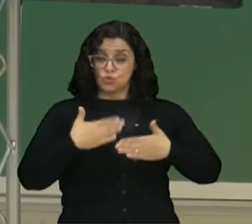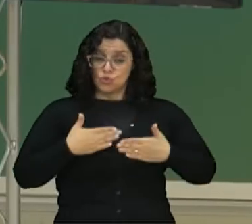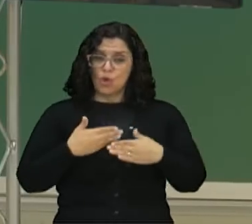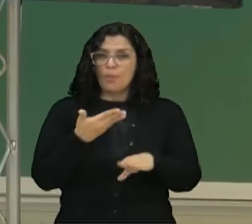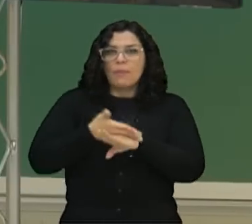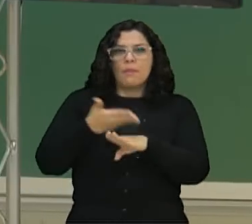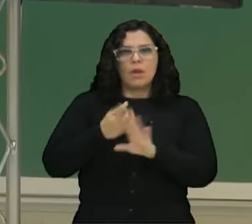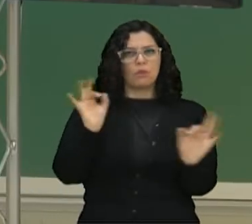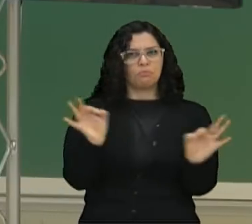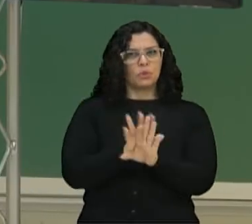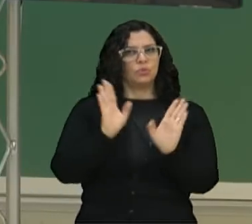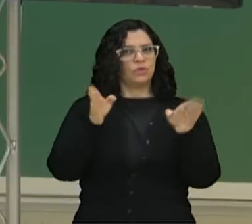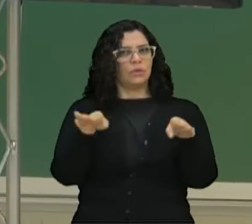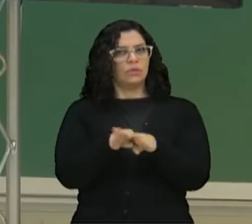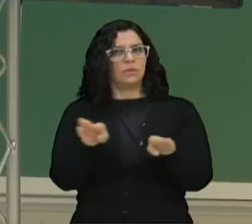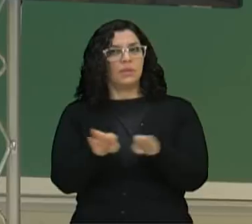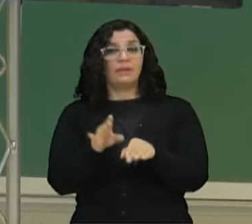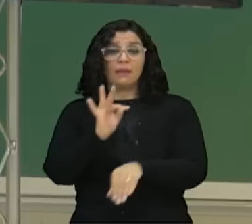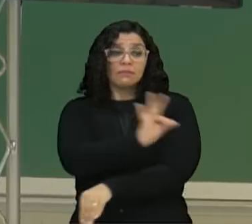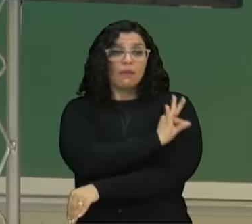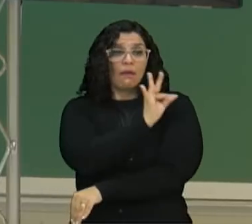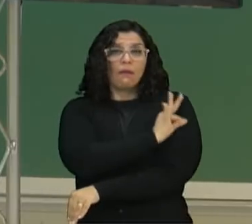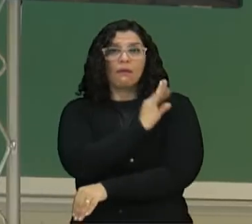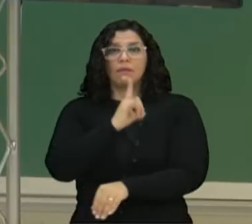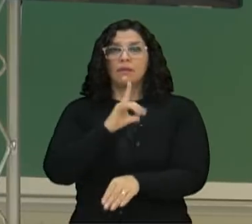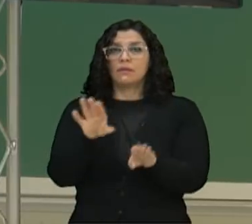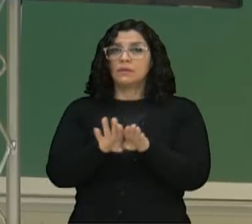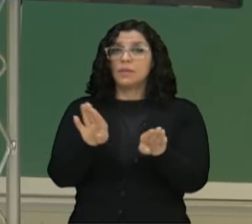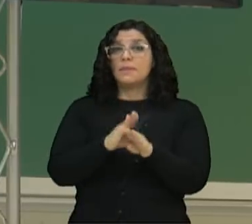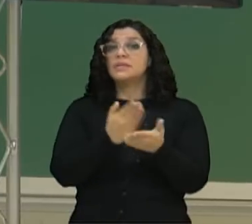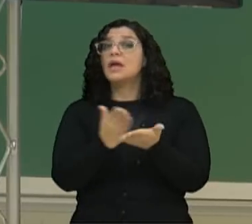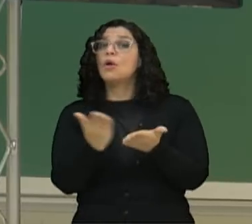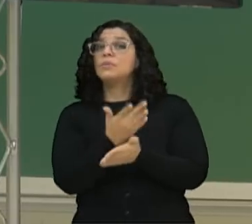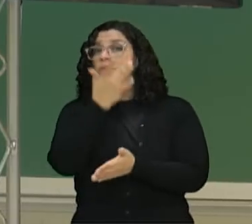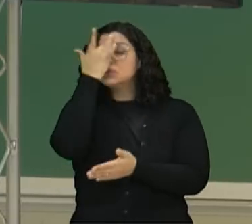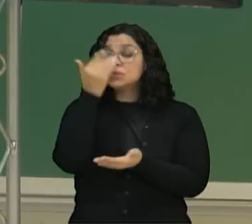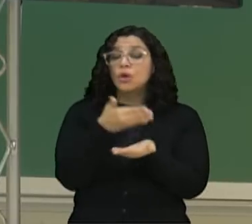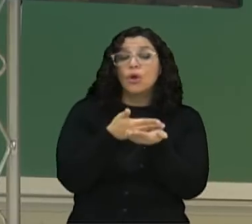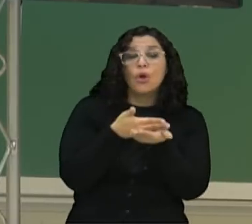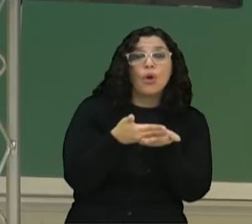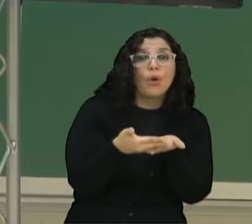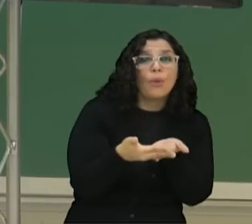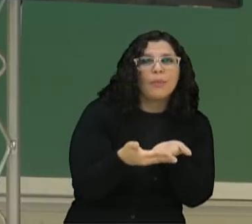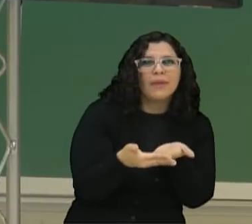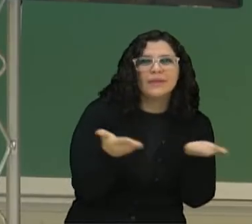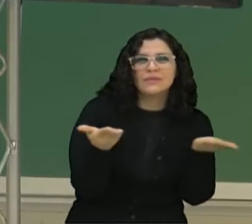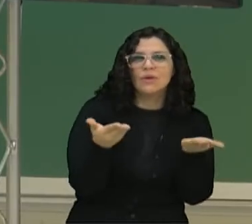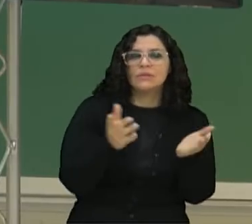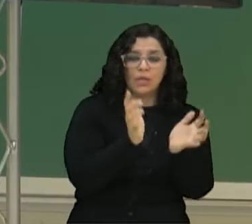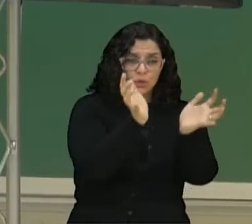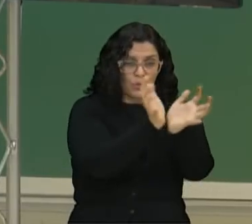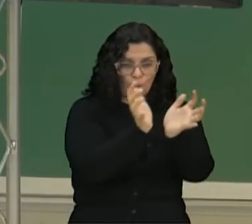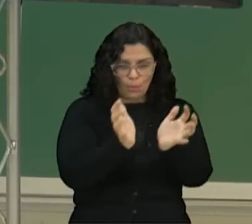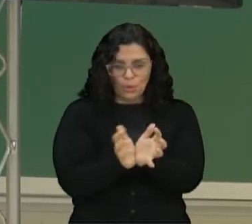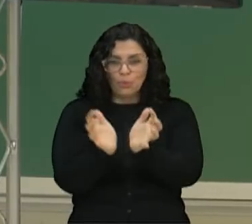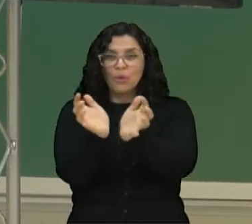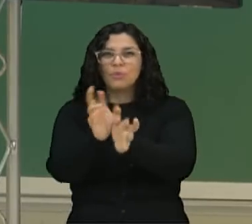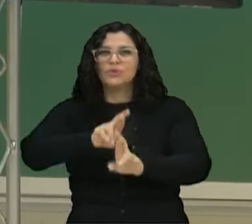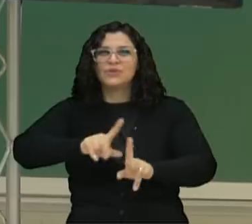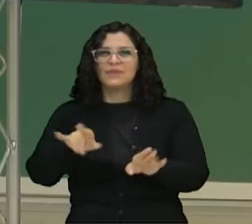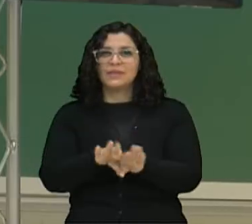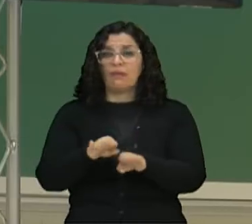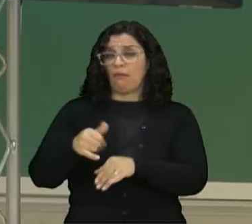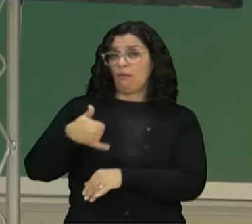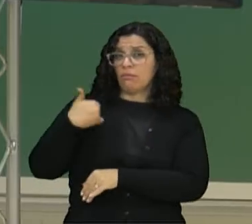físico melhor, que tem a técnica, como pode ser os iniciantes. Então, tem várias categorias, né? Independente da